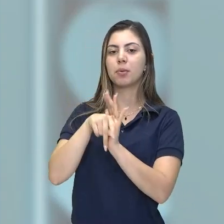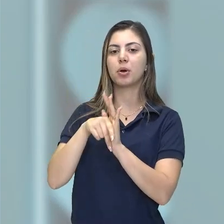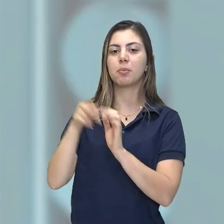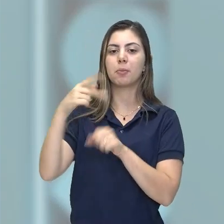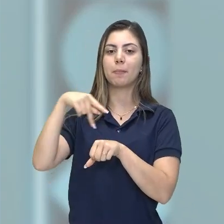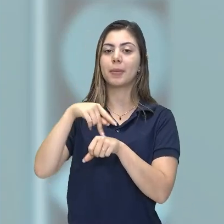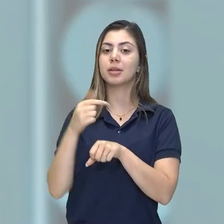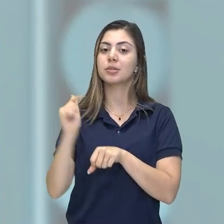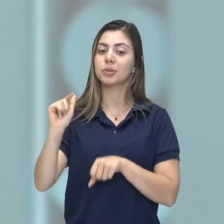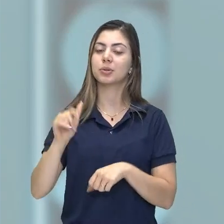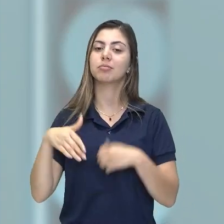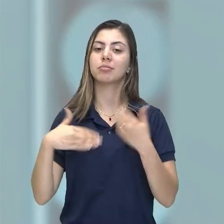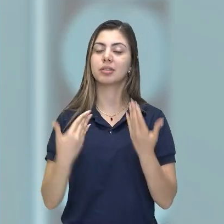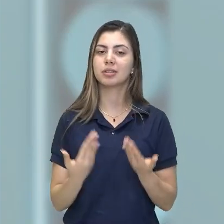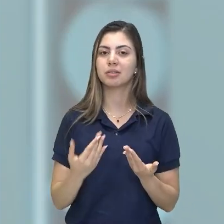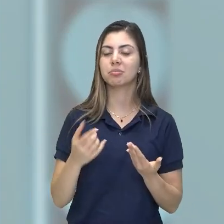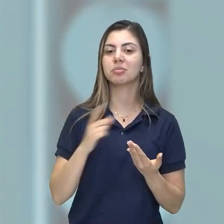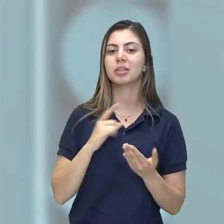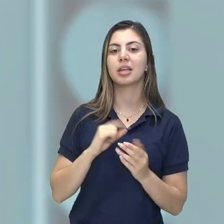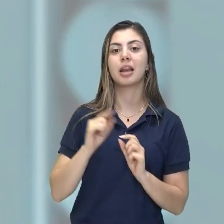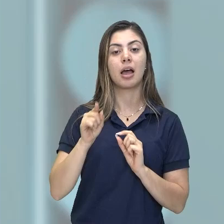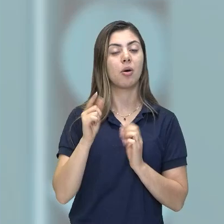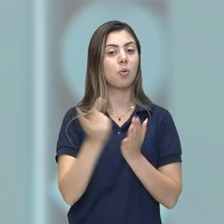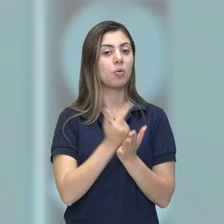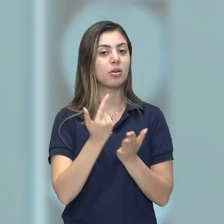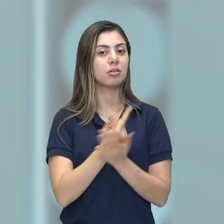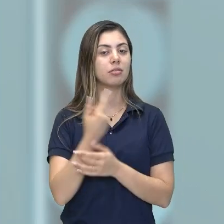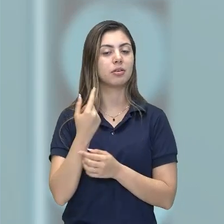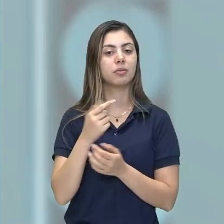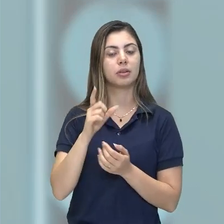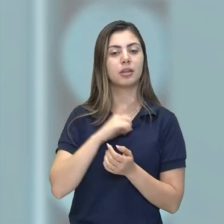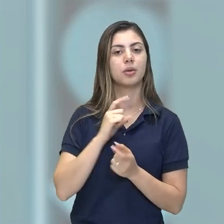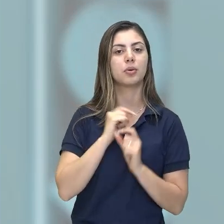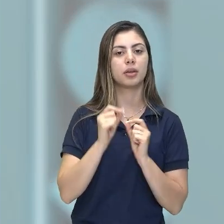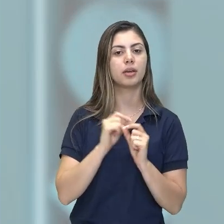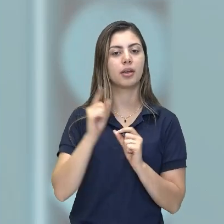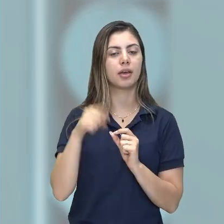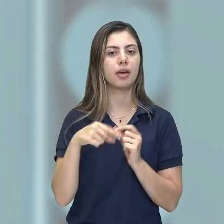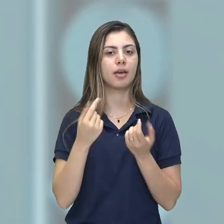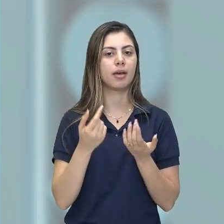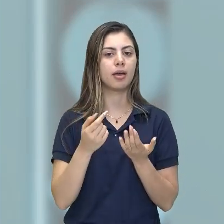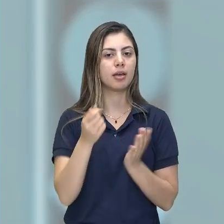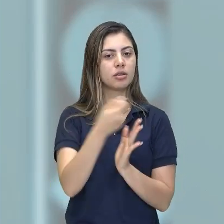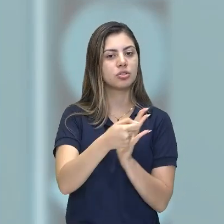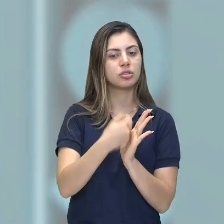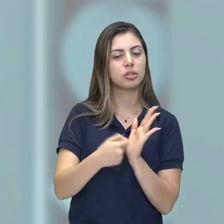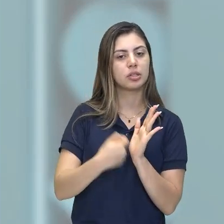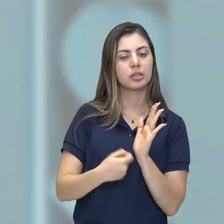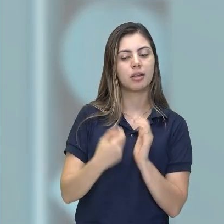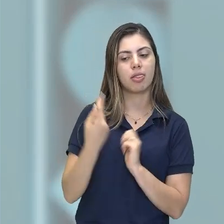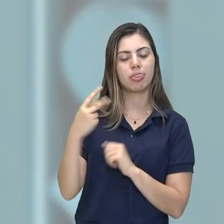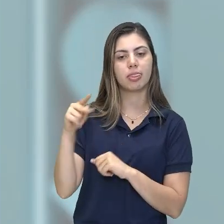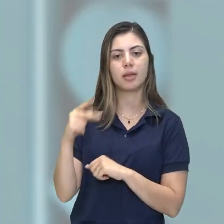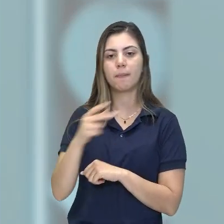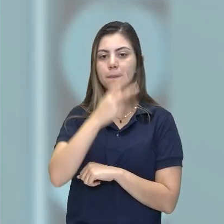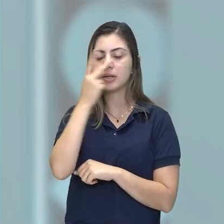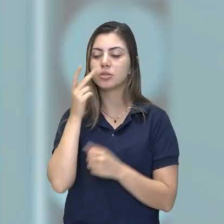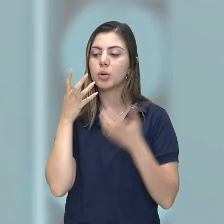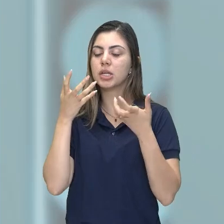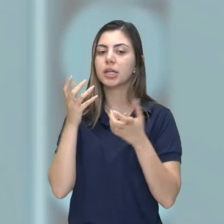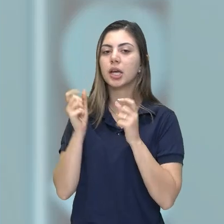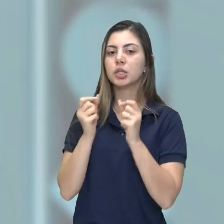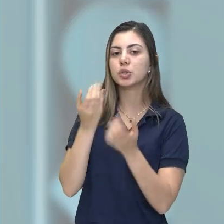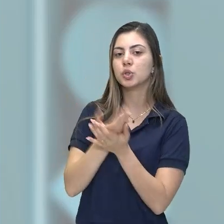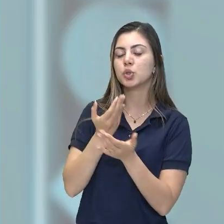Manifesto Antropófago. Essa obra do Oswald de Andrade vai funcionar como uma bússola para aqueles que querem se aventurar